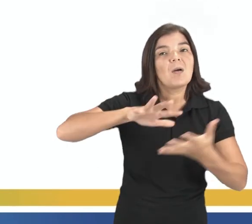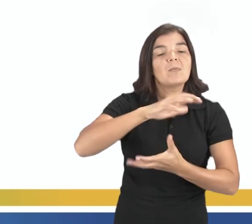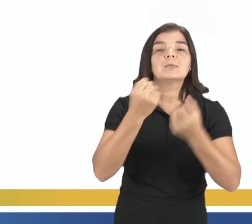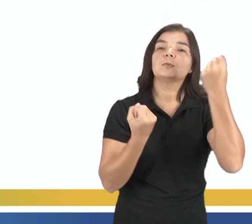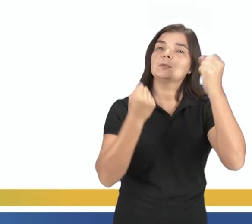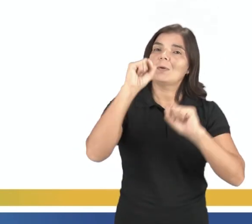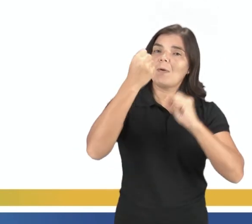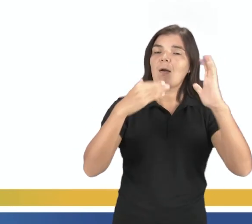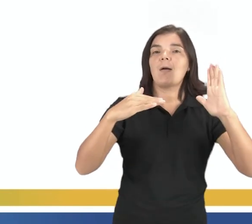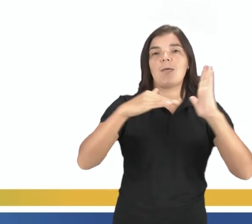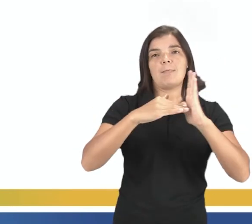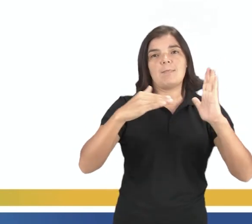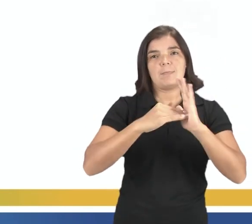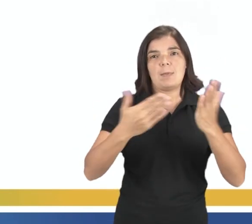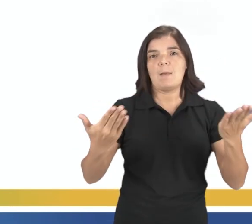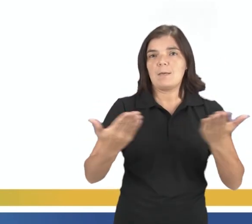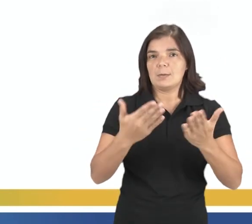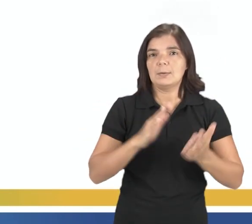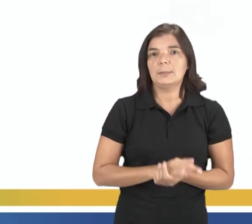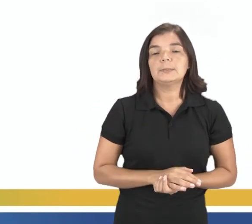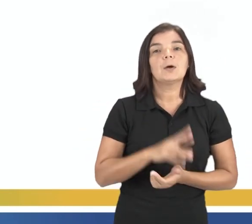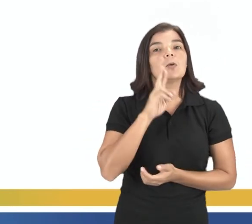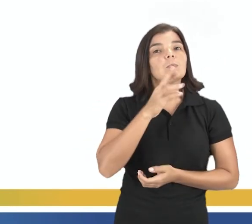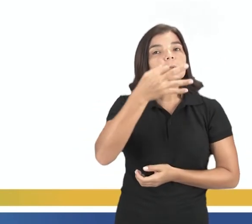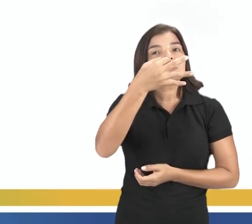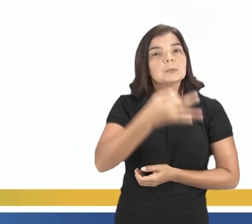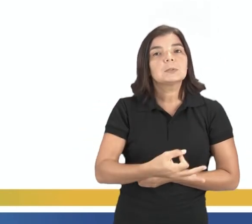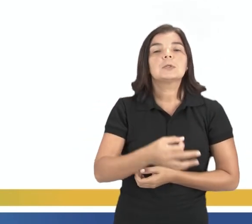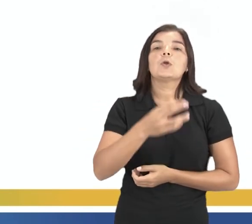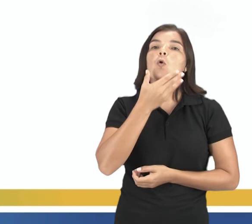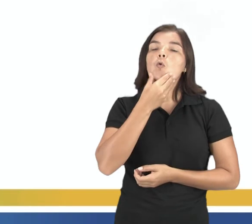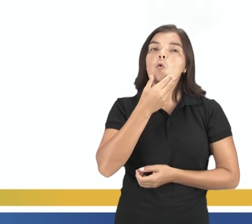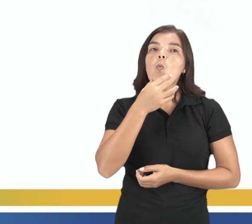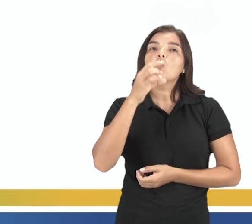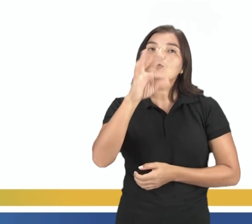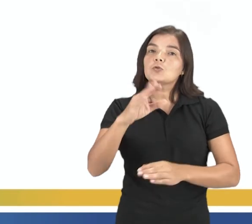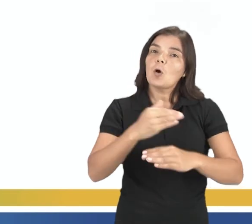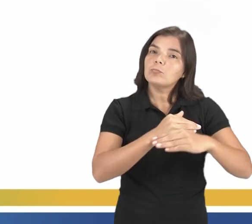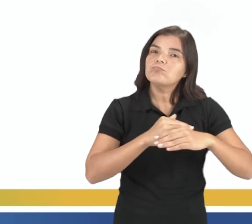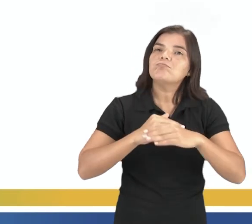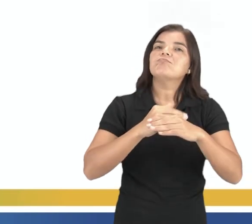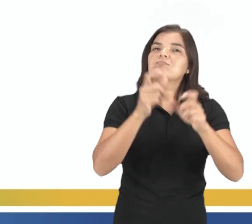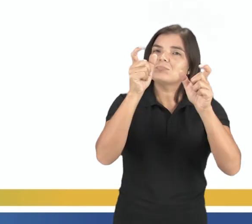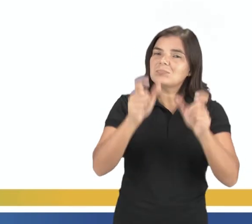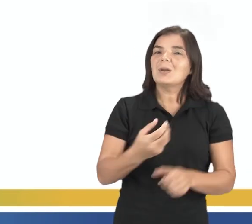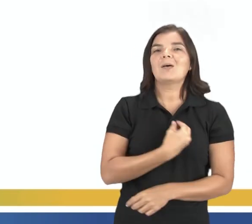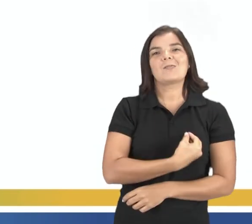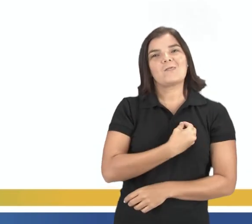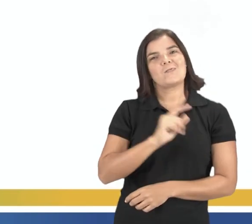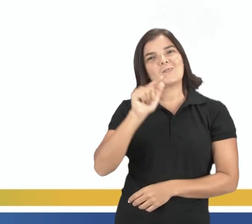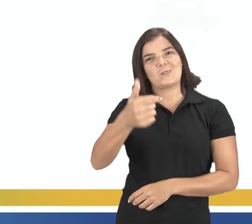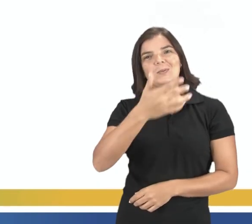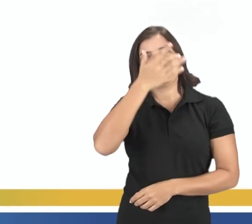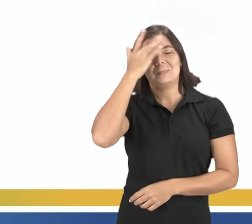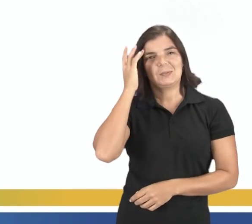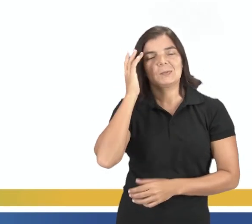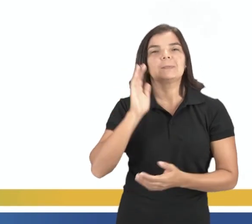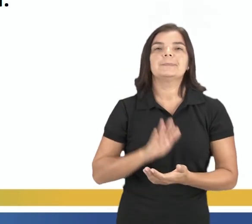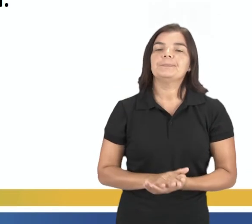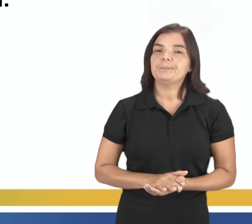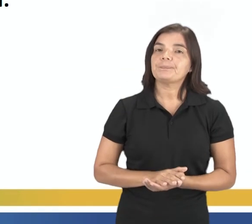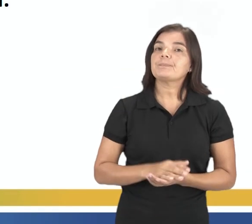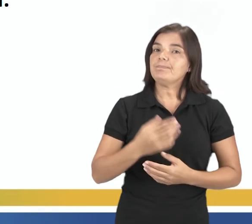Industrial até a atualidade. Então, resposta certa, o homem só se humaniza na convivência humana, só